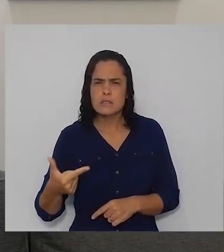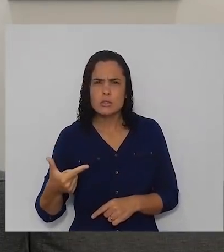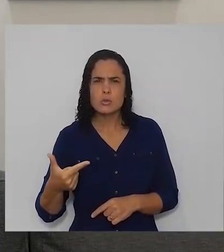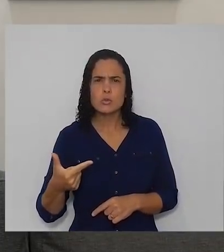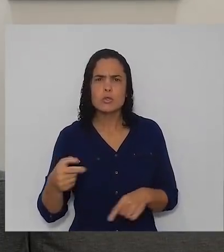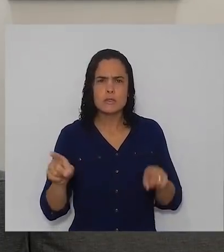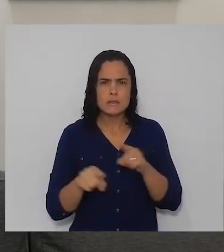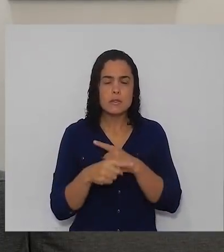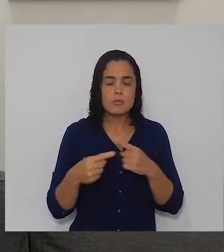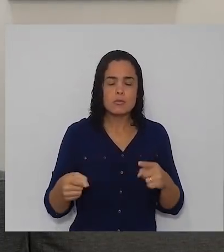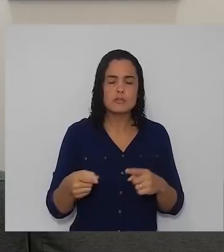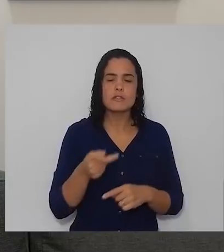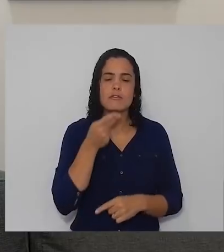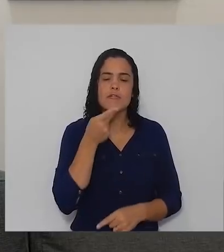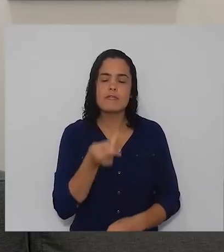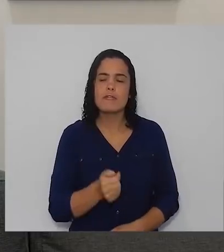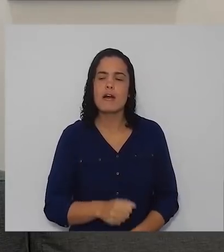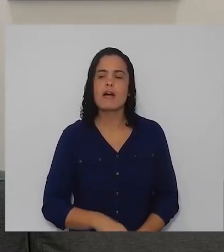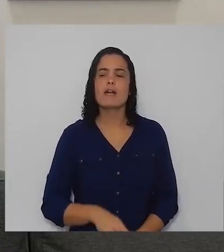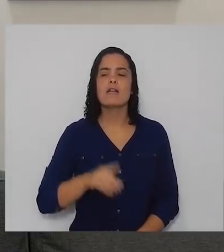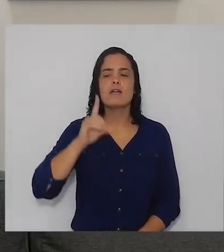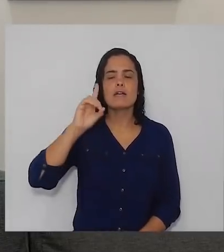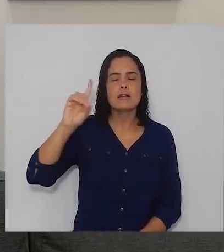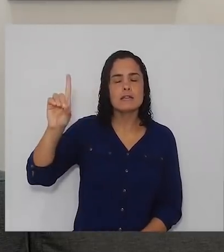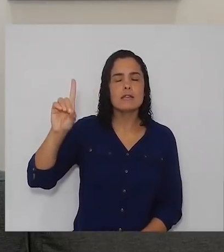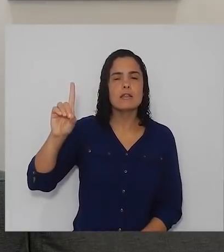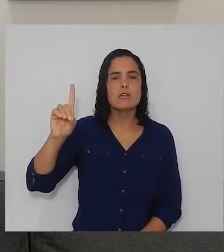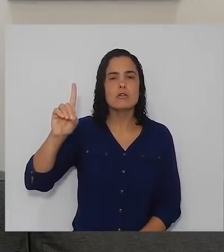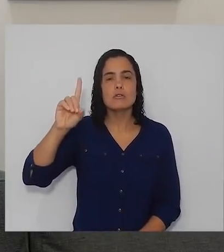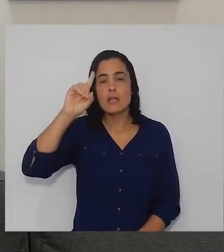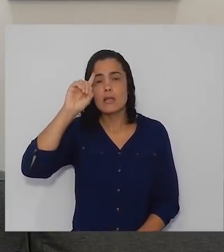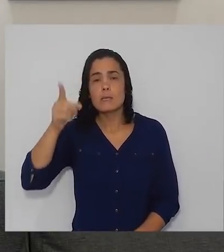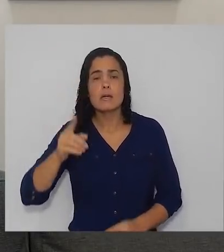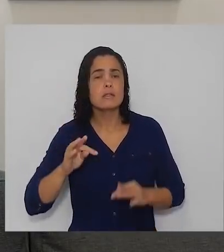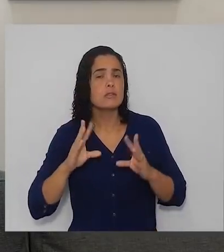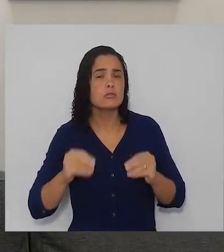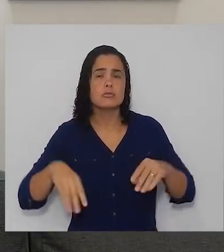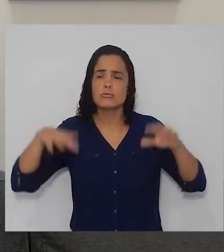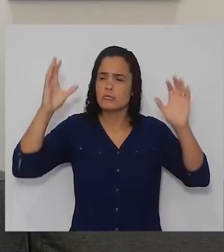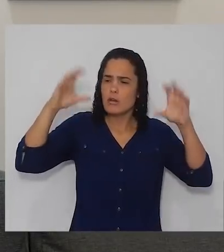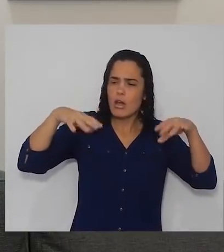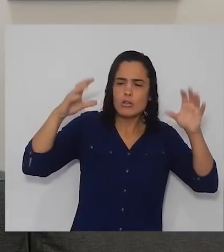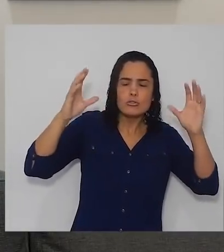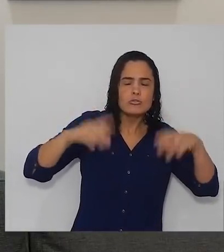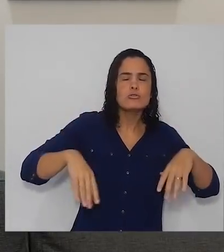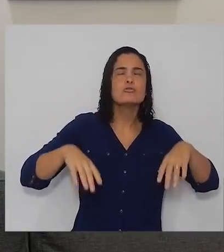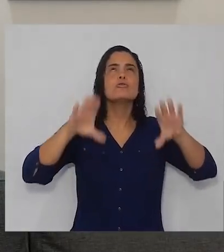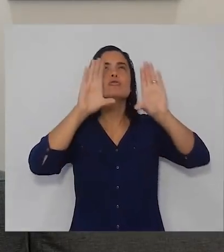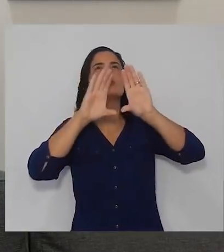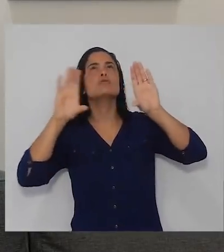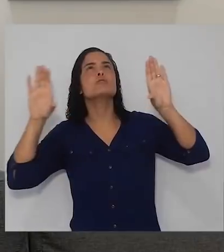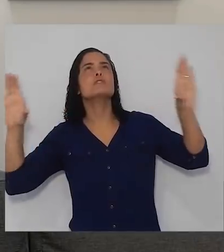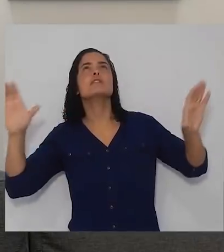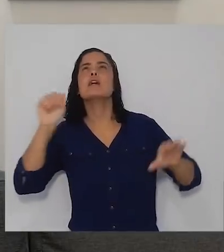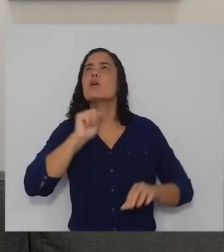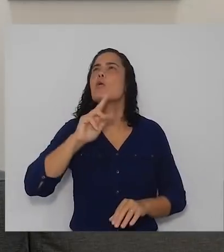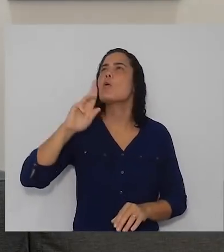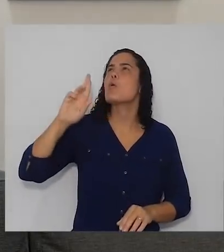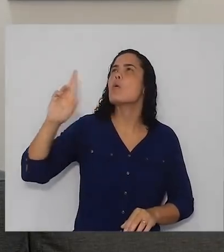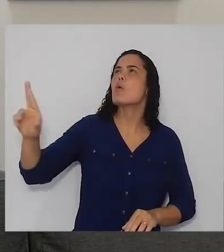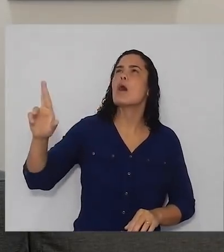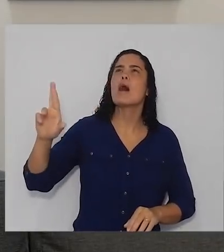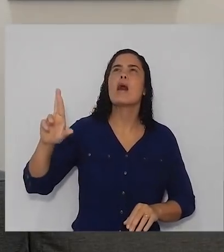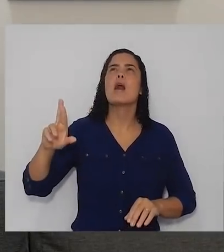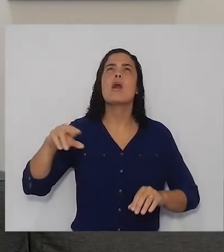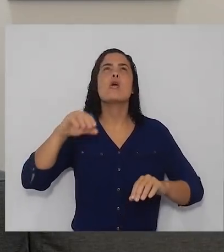202, que diz: Ele é o dono da chuva, Ele é o dono do céu, do ar, é o dono do sol, das estrelas, é o